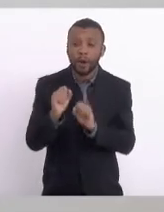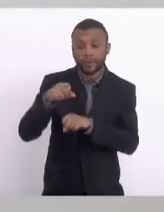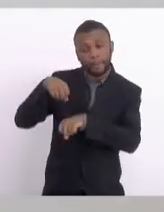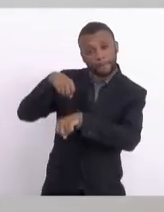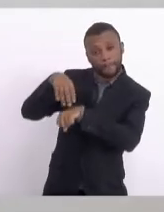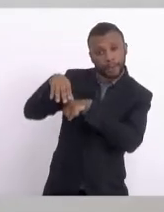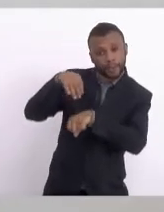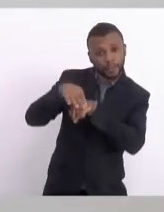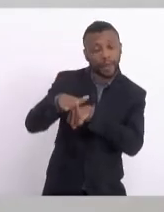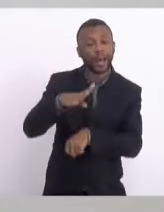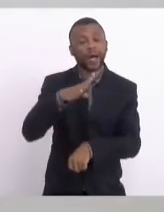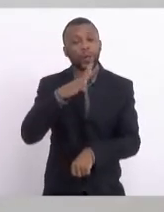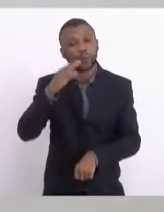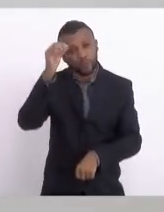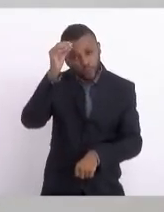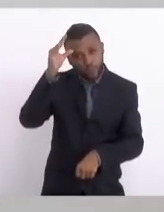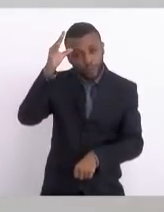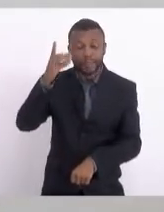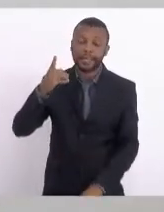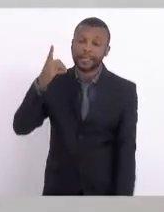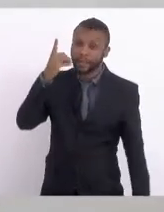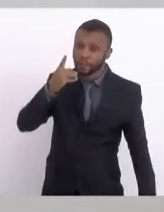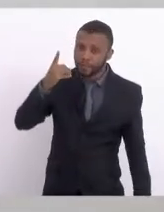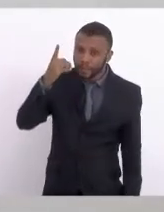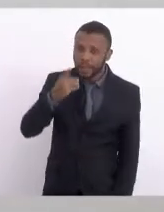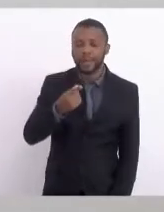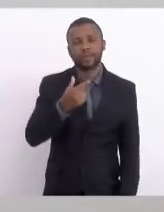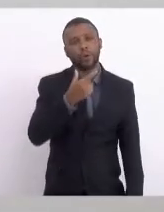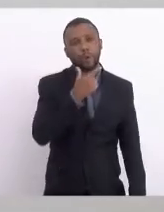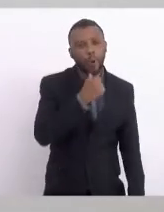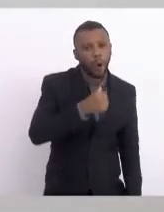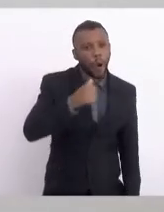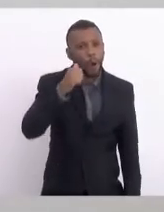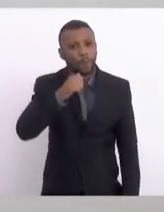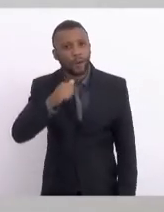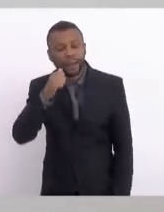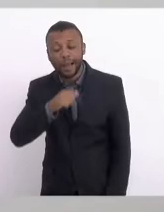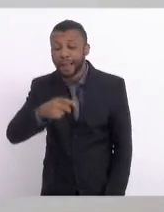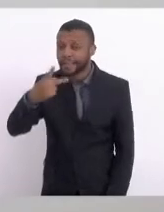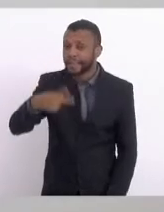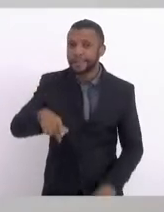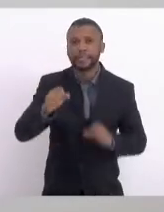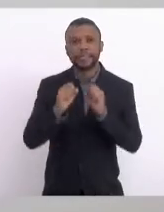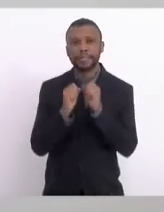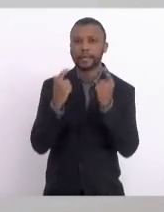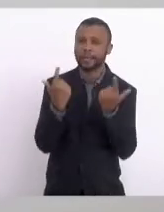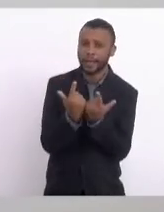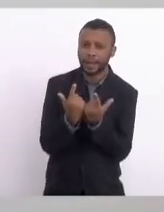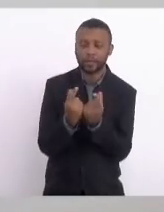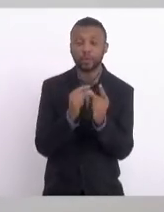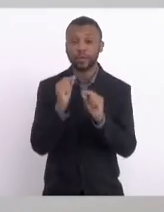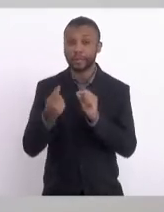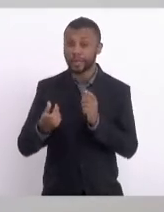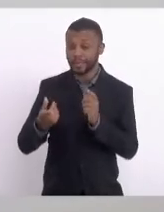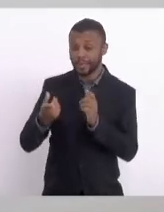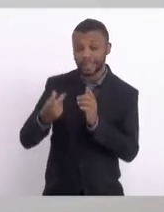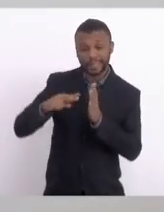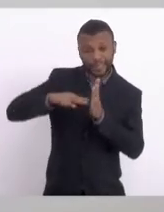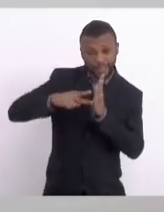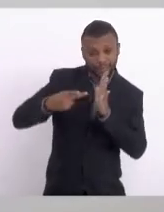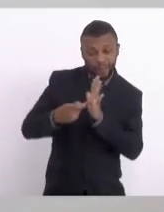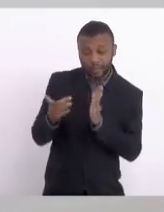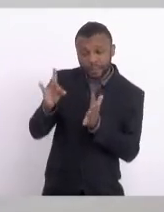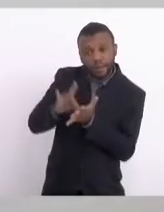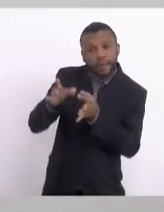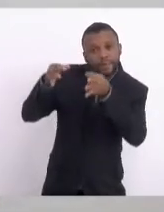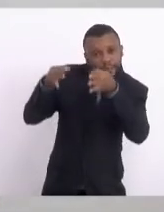nobres deputados e deputadas desta casa o que de fato significa patrimônio